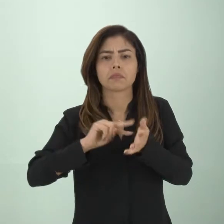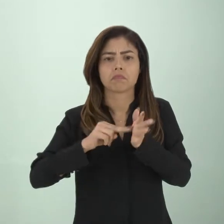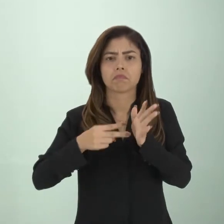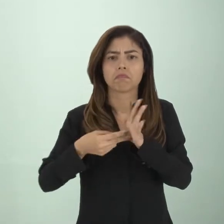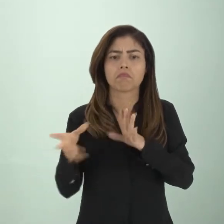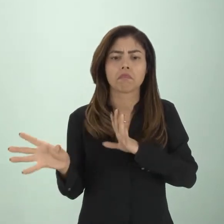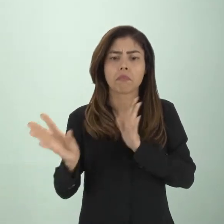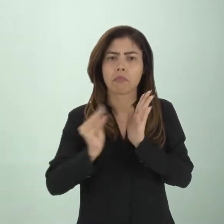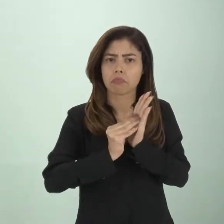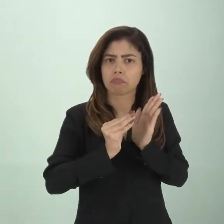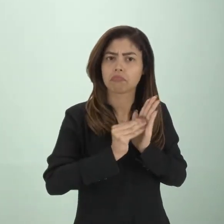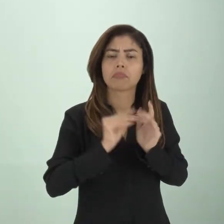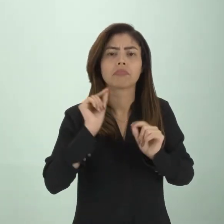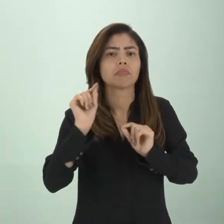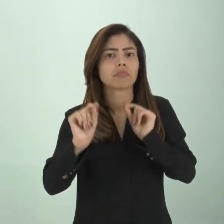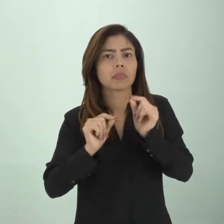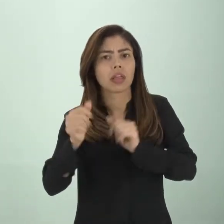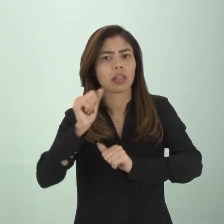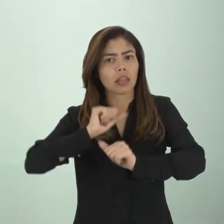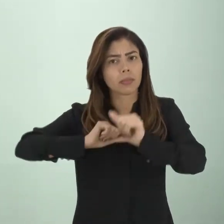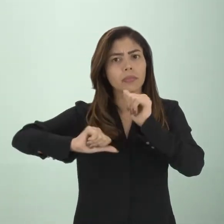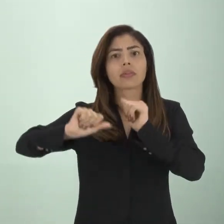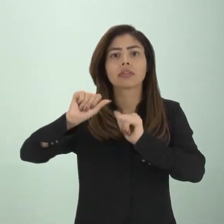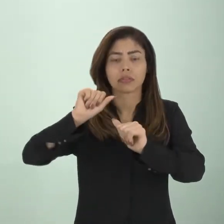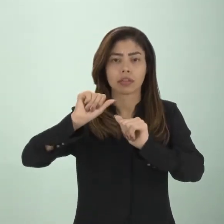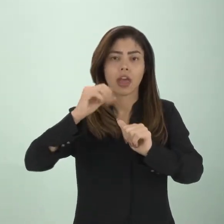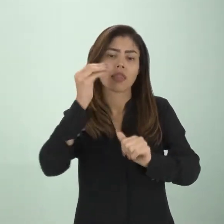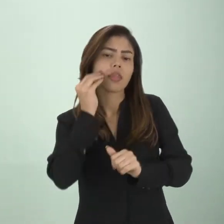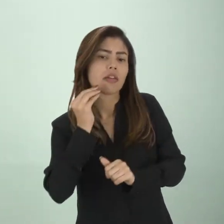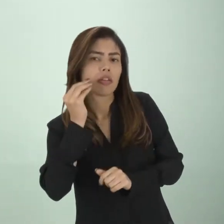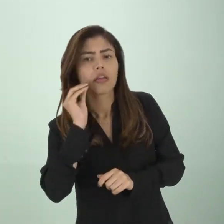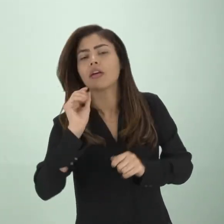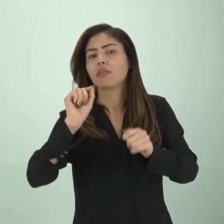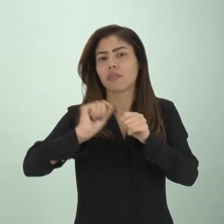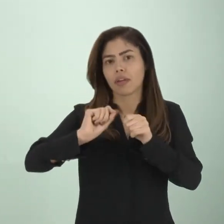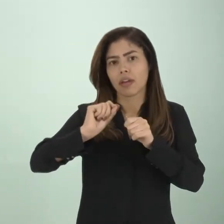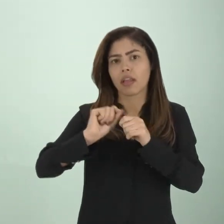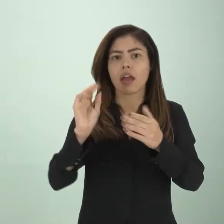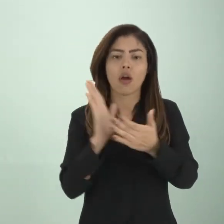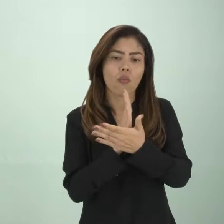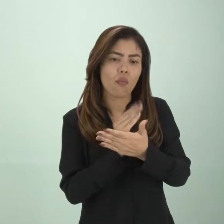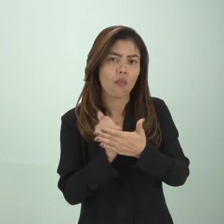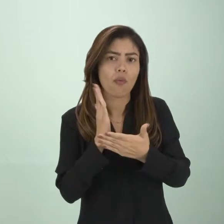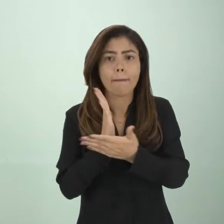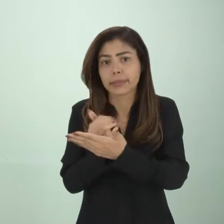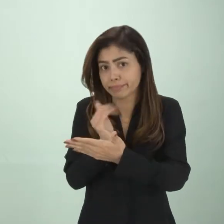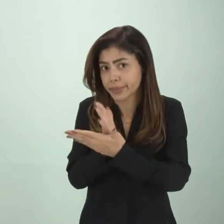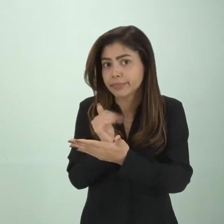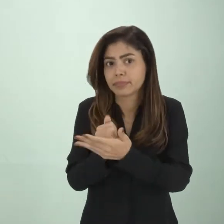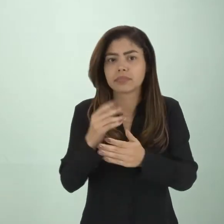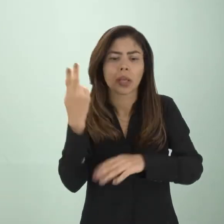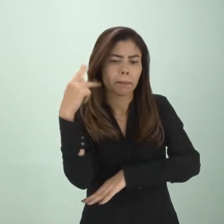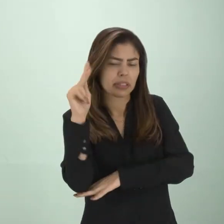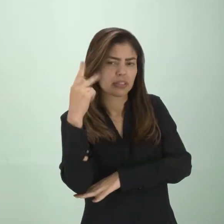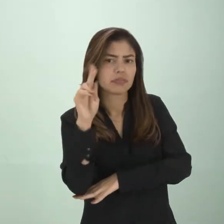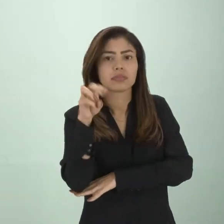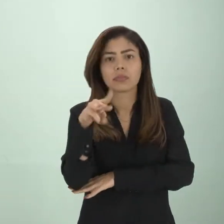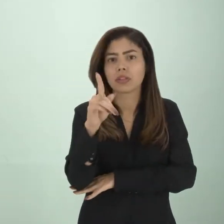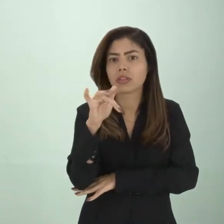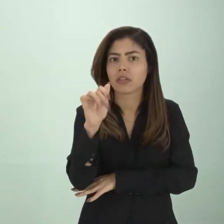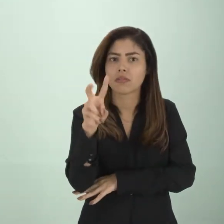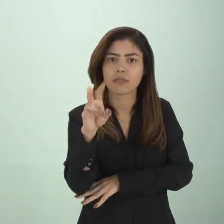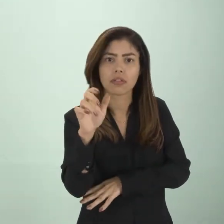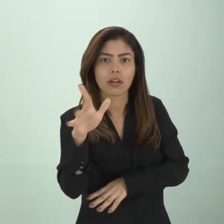colocada posteriormente, tentando fazer aí uma divisão. O período medieval, na